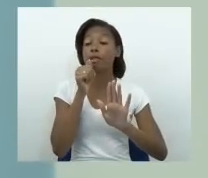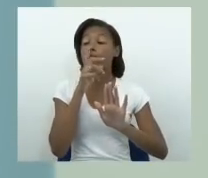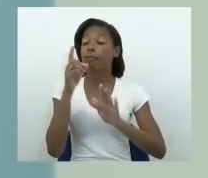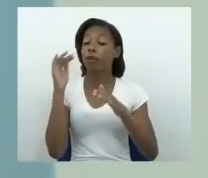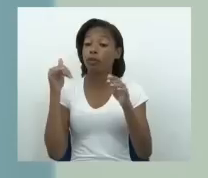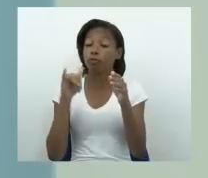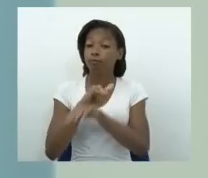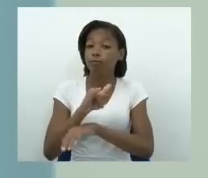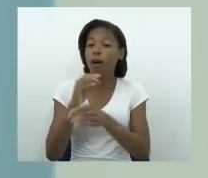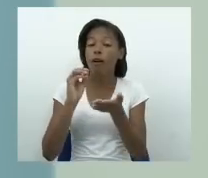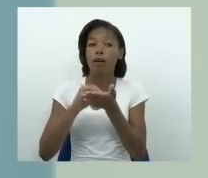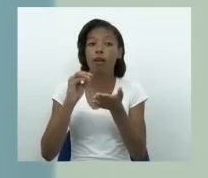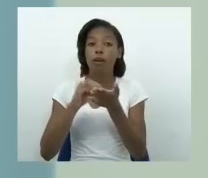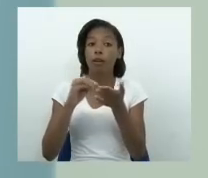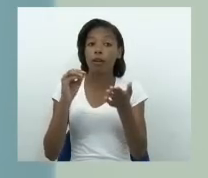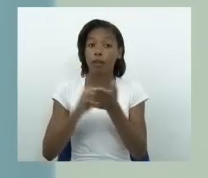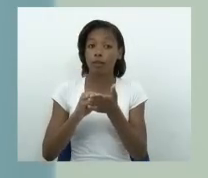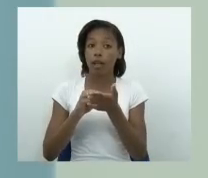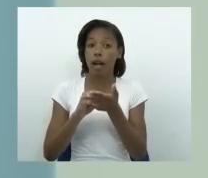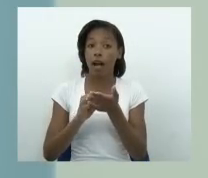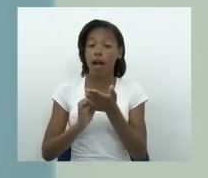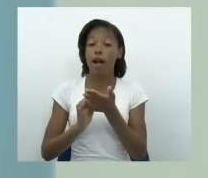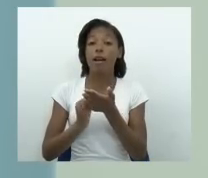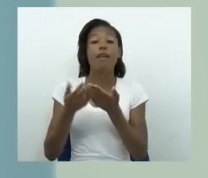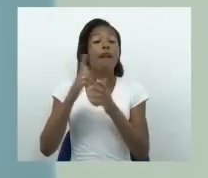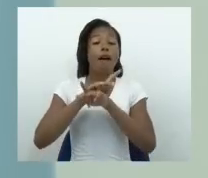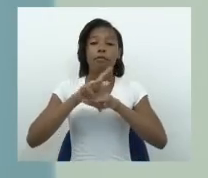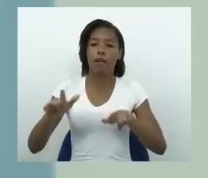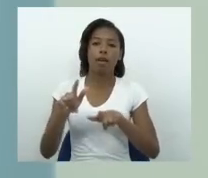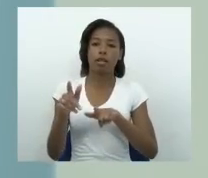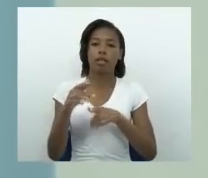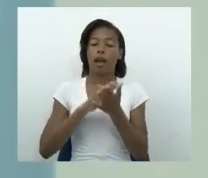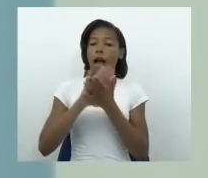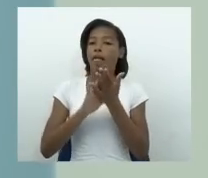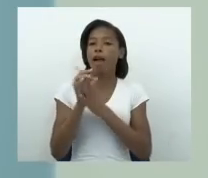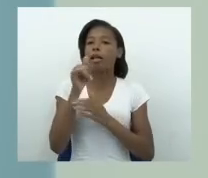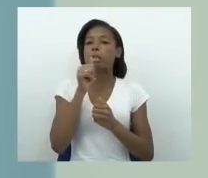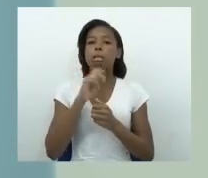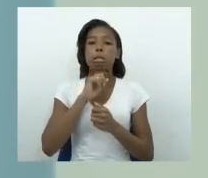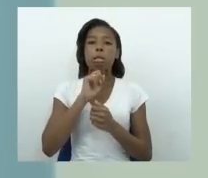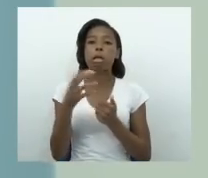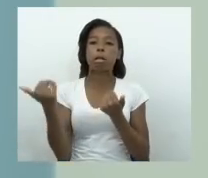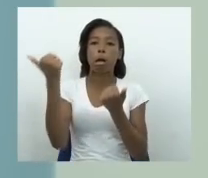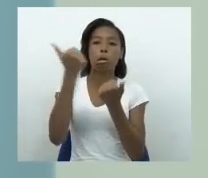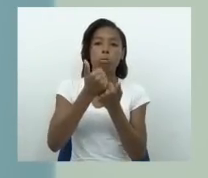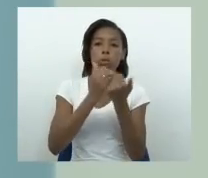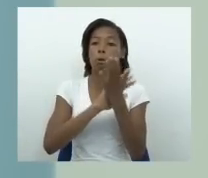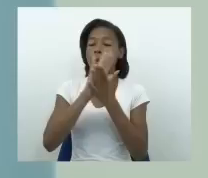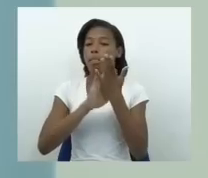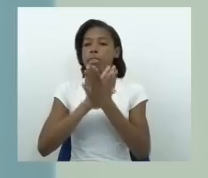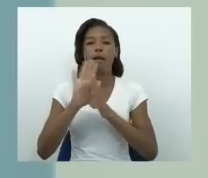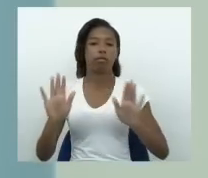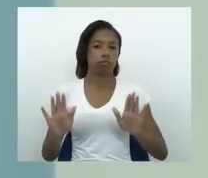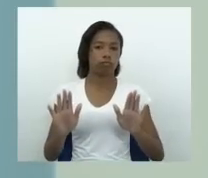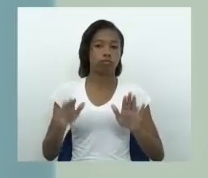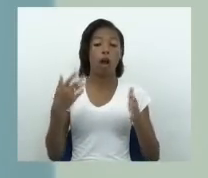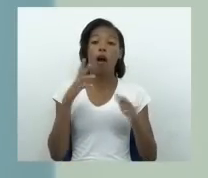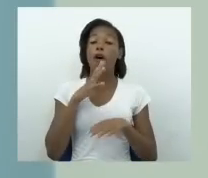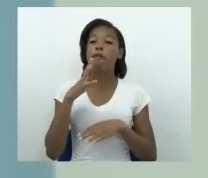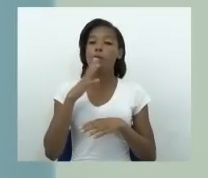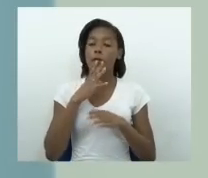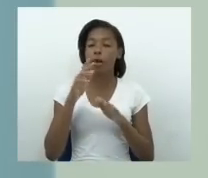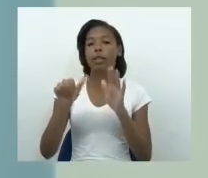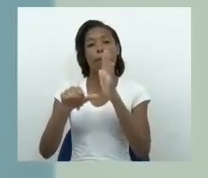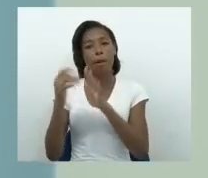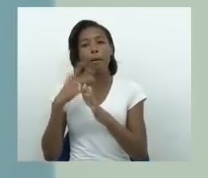comparecessem ao debate, teriam as cadeiras vazias aqui representadas. Vamos então conhecer os participantes deste debate. Por ordem de